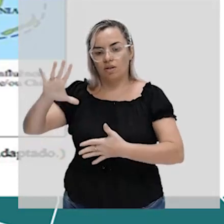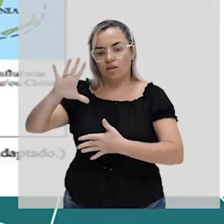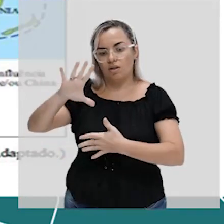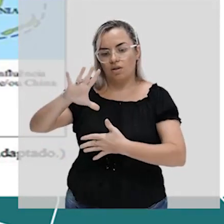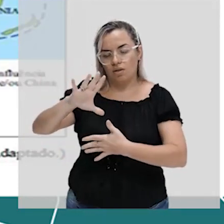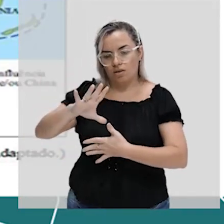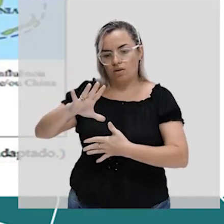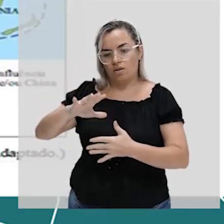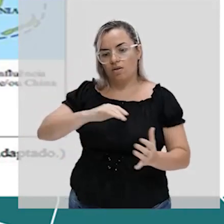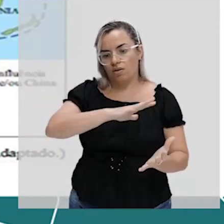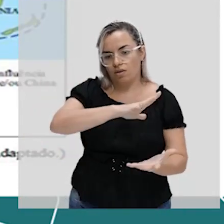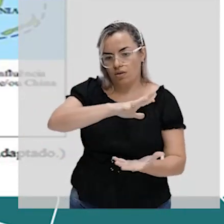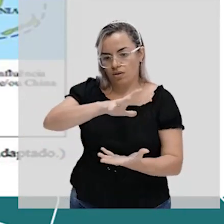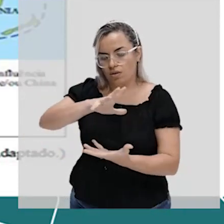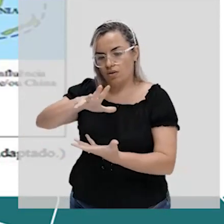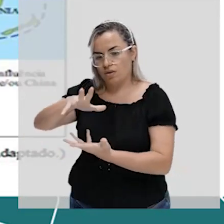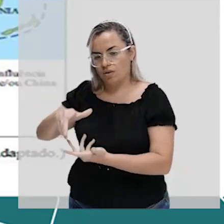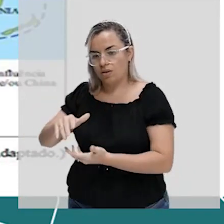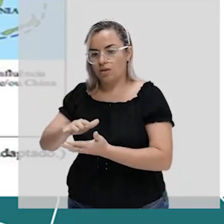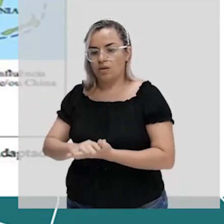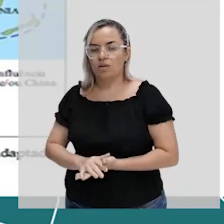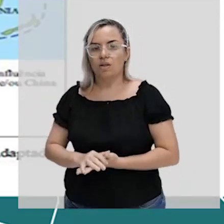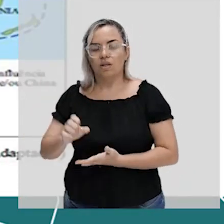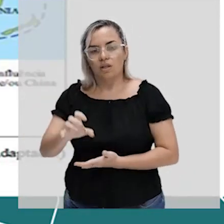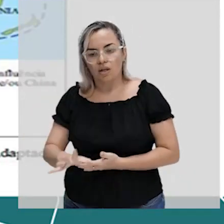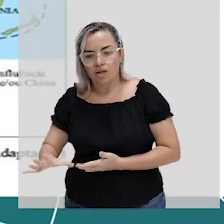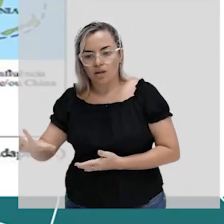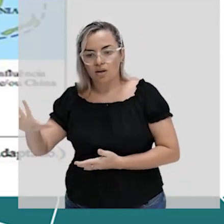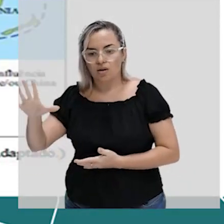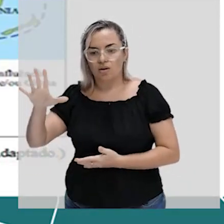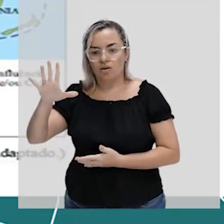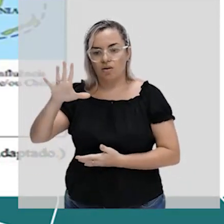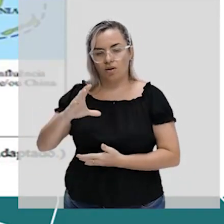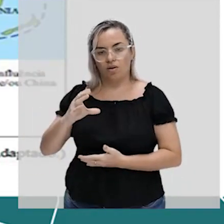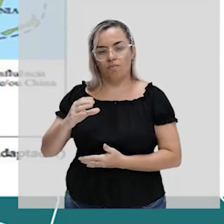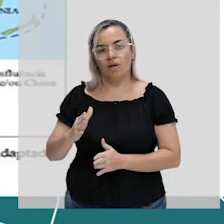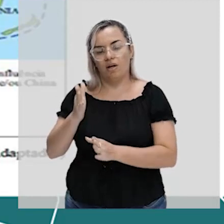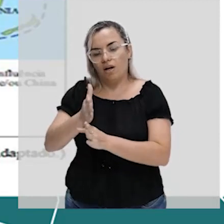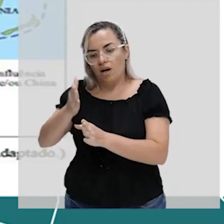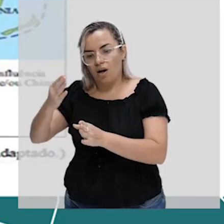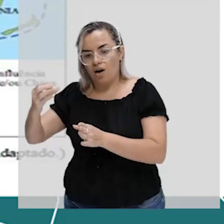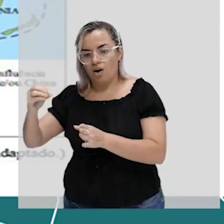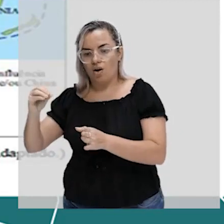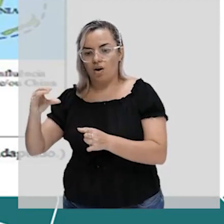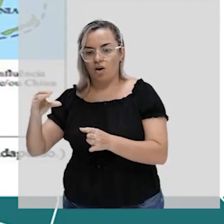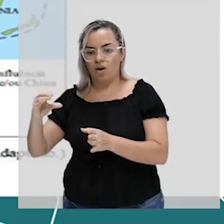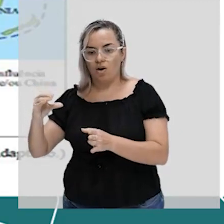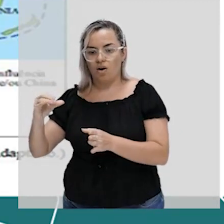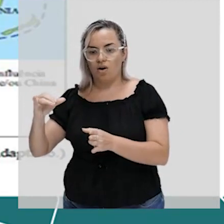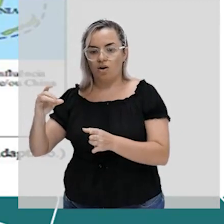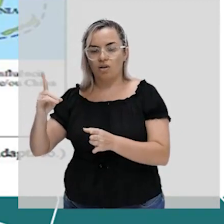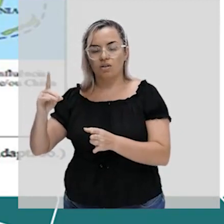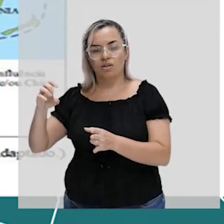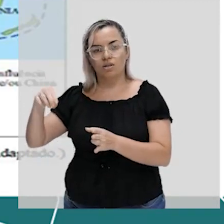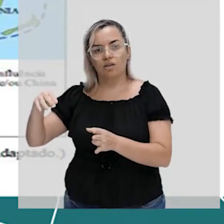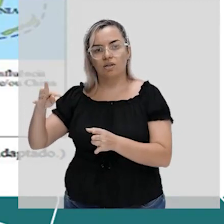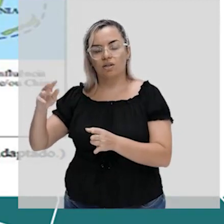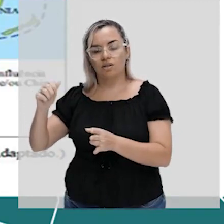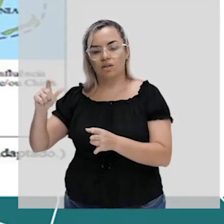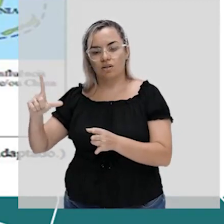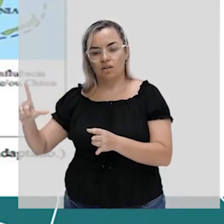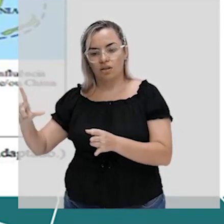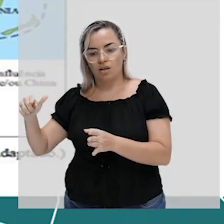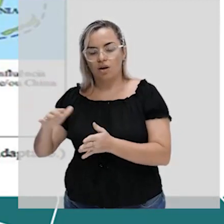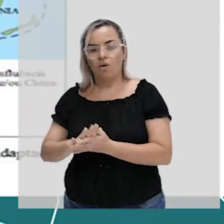né? Países como a França, como a Inglaterra, como a Alemanha, hoje principalmente, tá certo? Aqui na Ásia tu tem o Japão e mais recentemente a China, mas